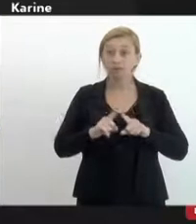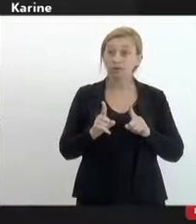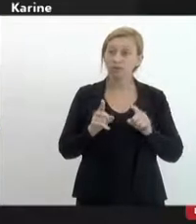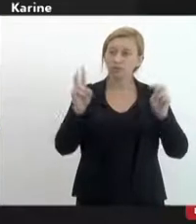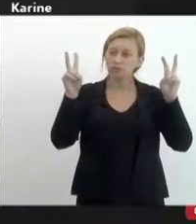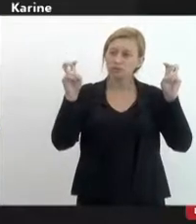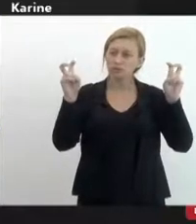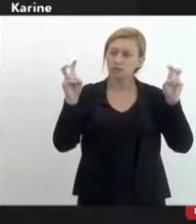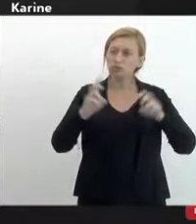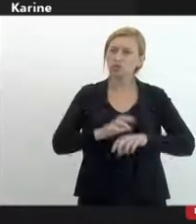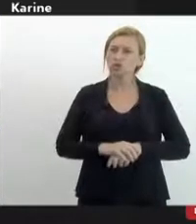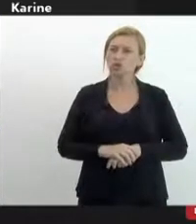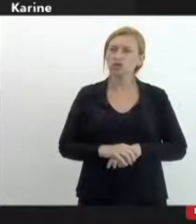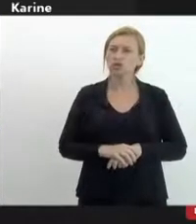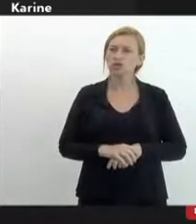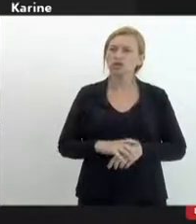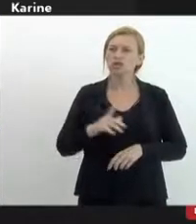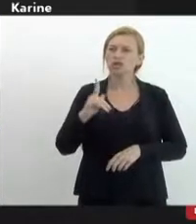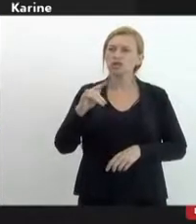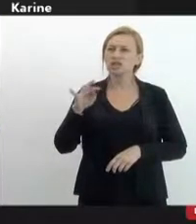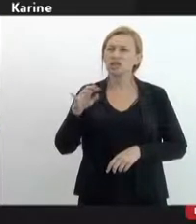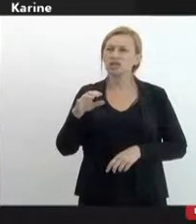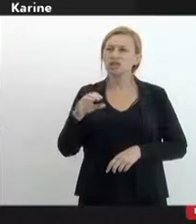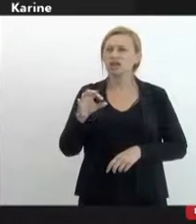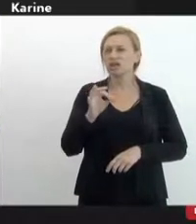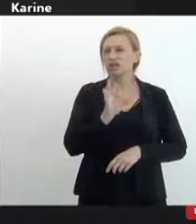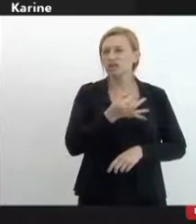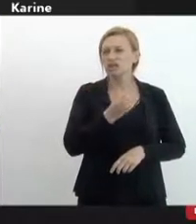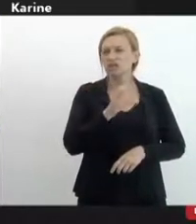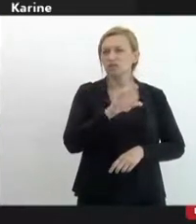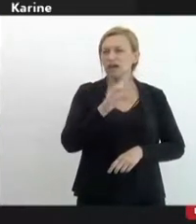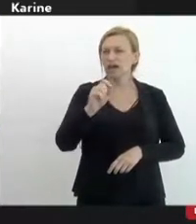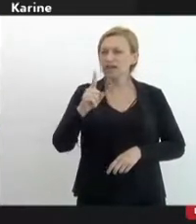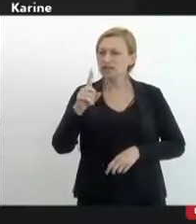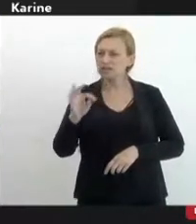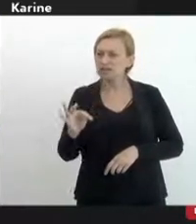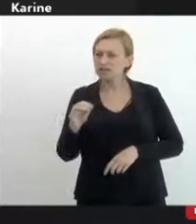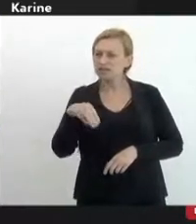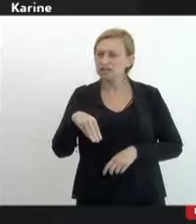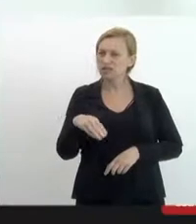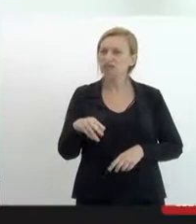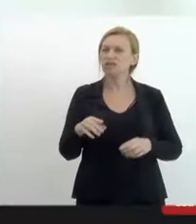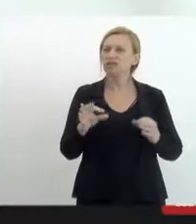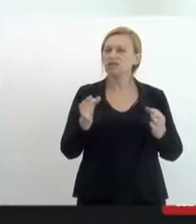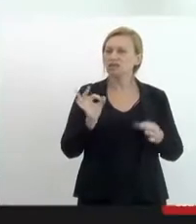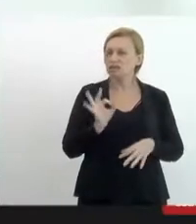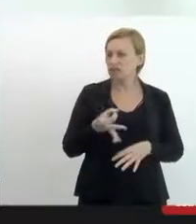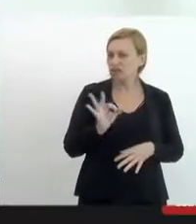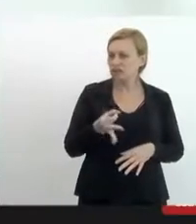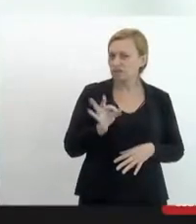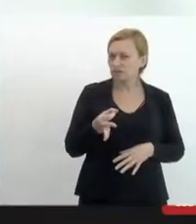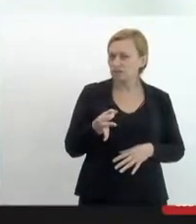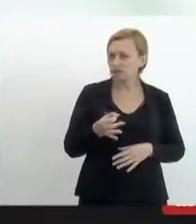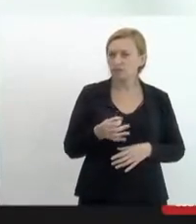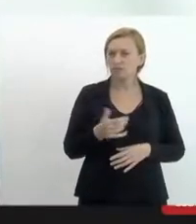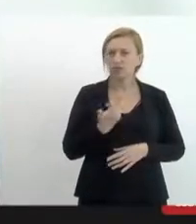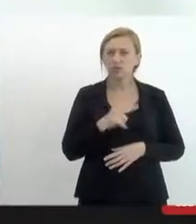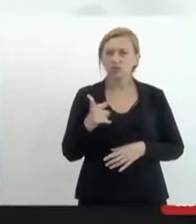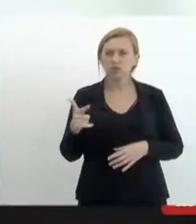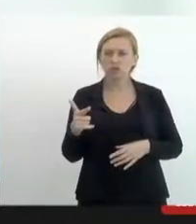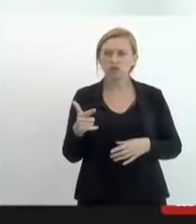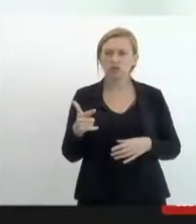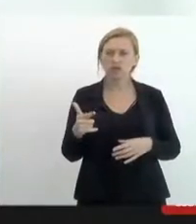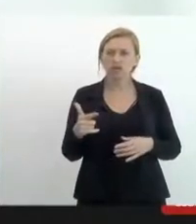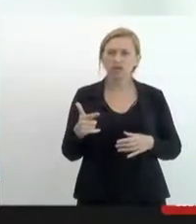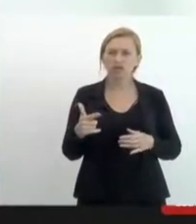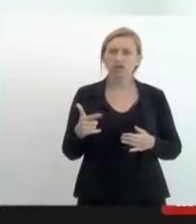questão do critério dos ratings. E aí, especificamente, para não haver